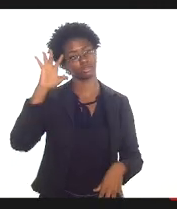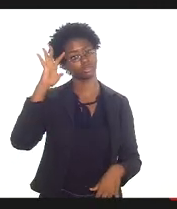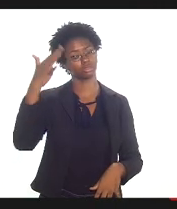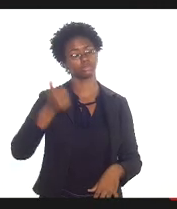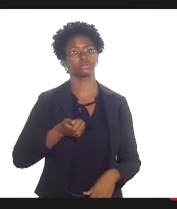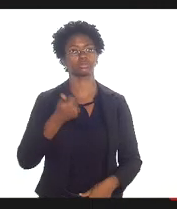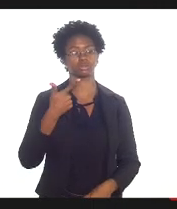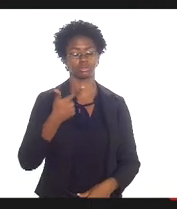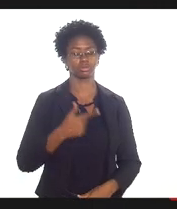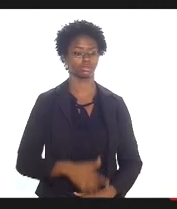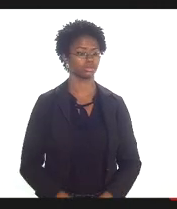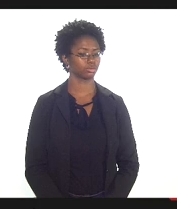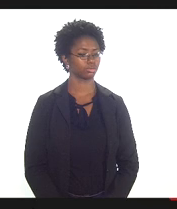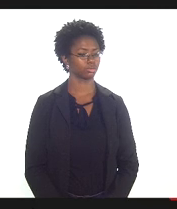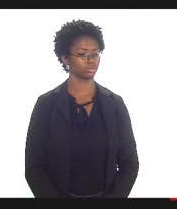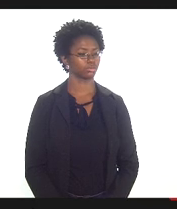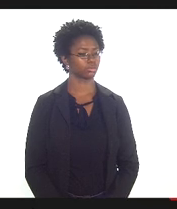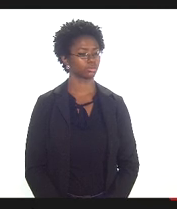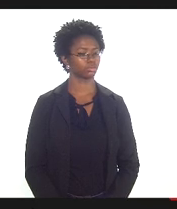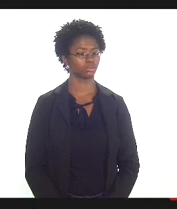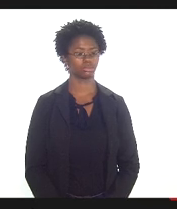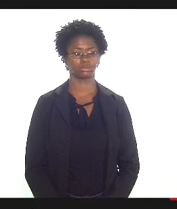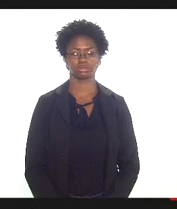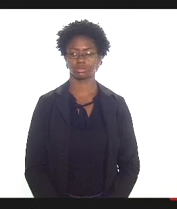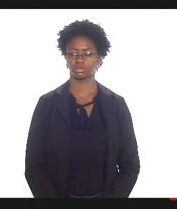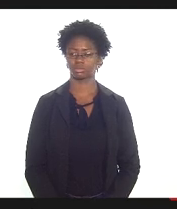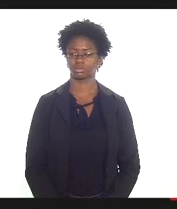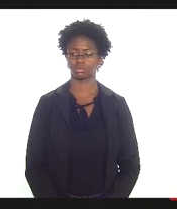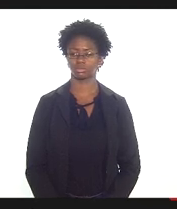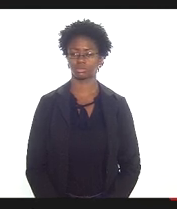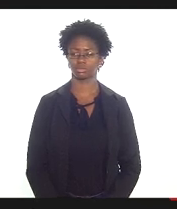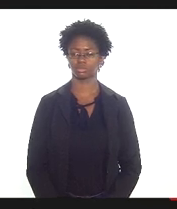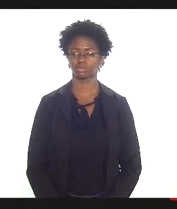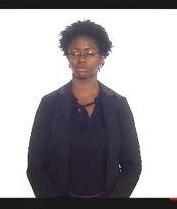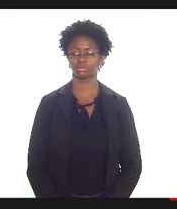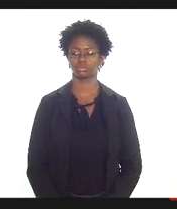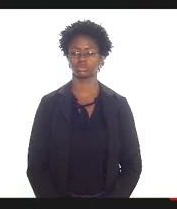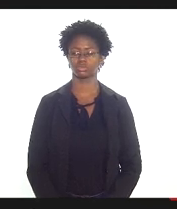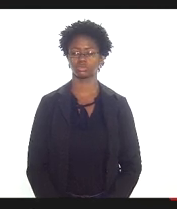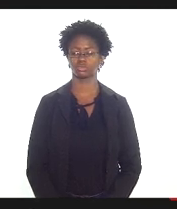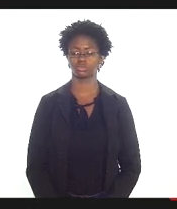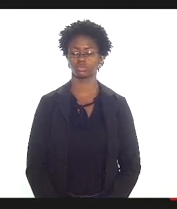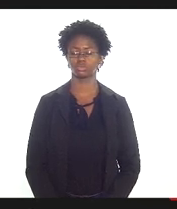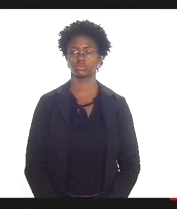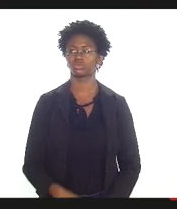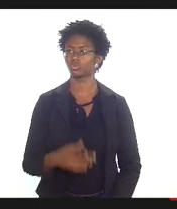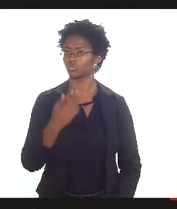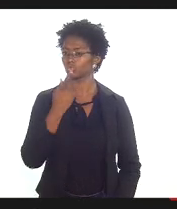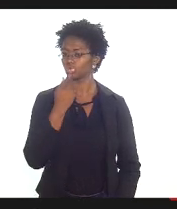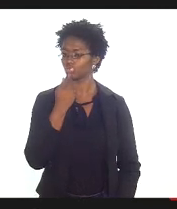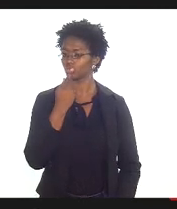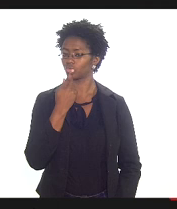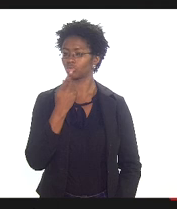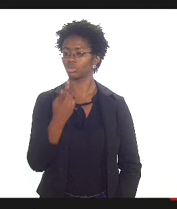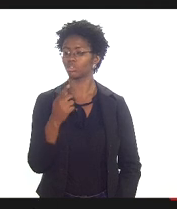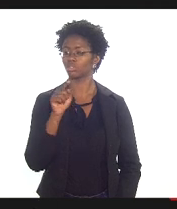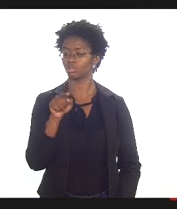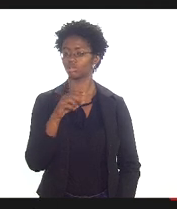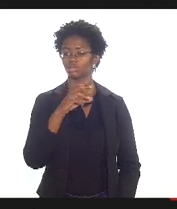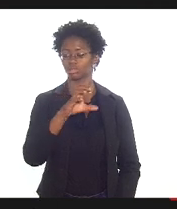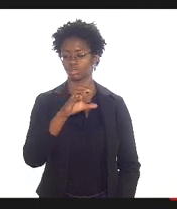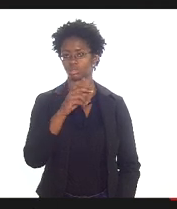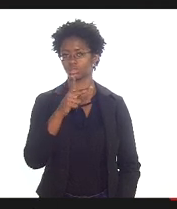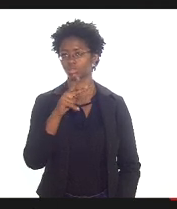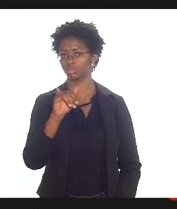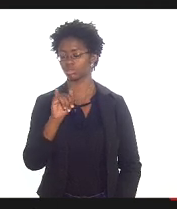12, né? E já foi dito nessa CPI, em outras oportunidades, né,